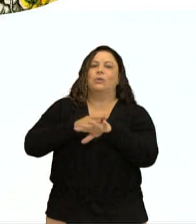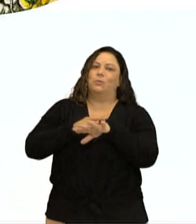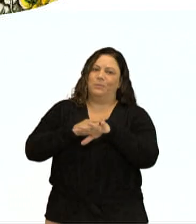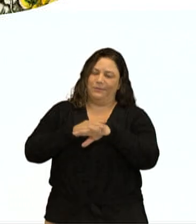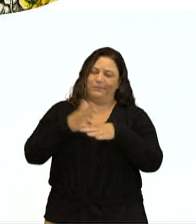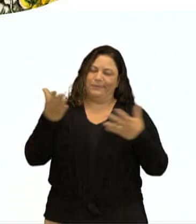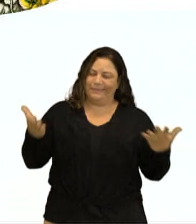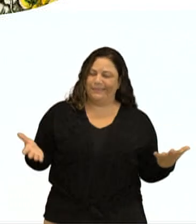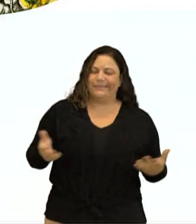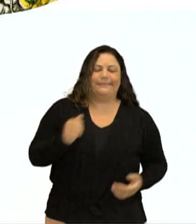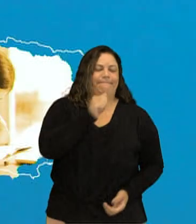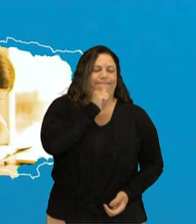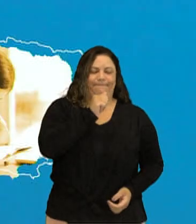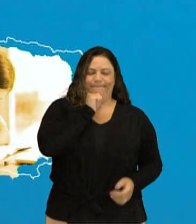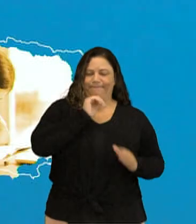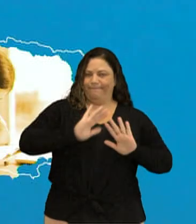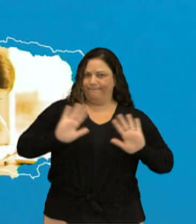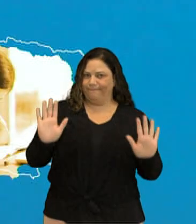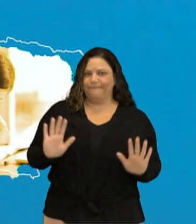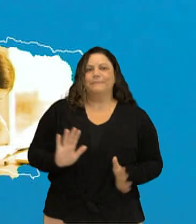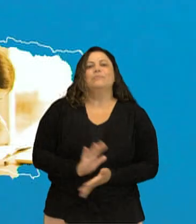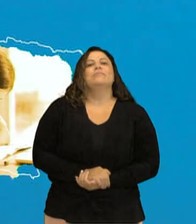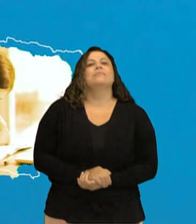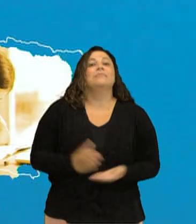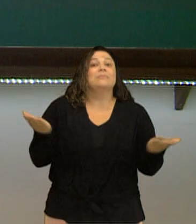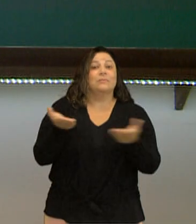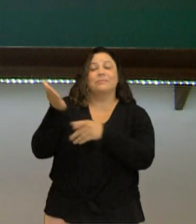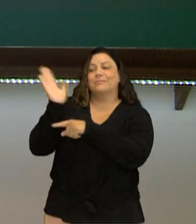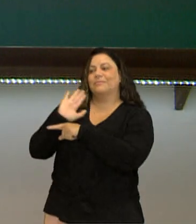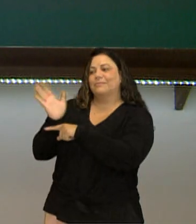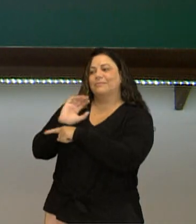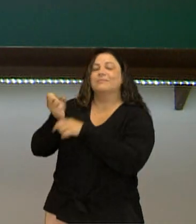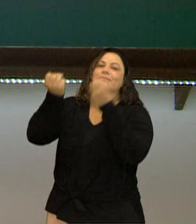seja, ainda eu não estou doente. Nesse vídeo,